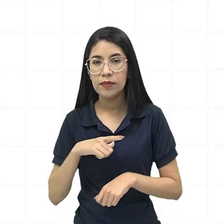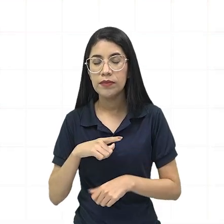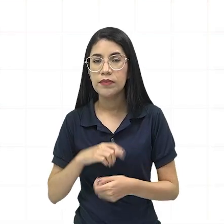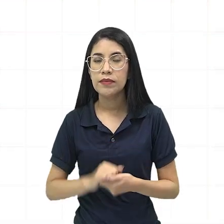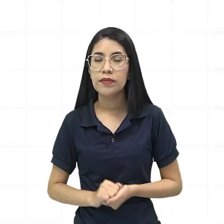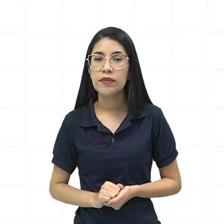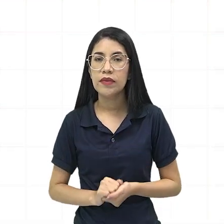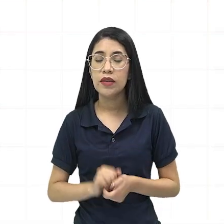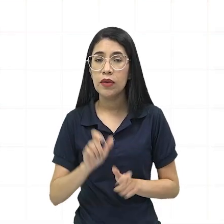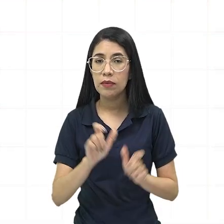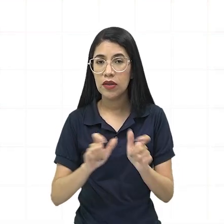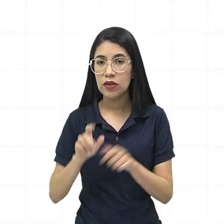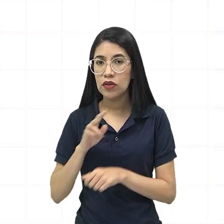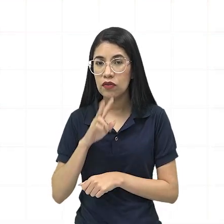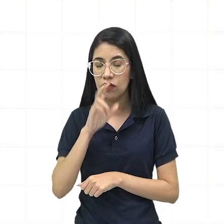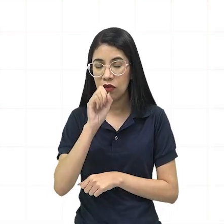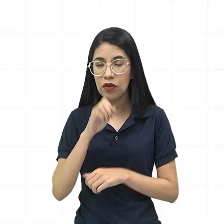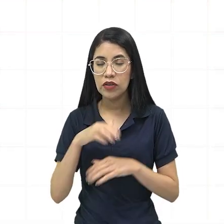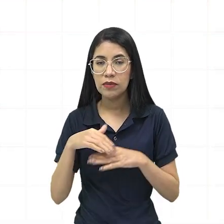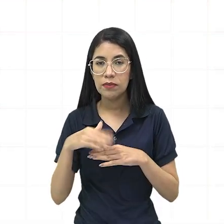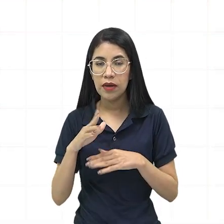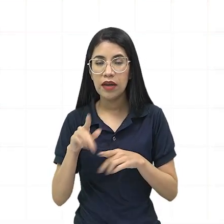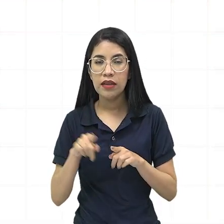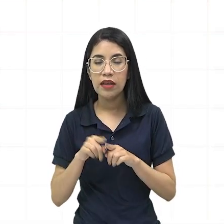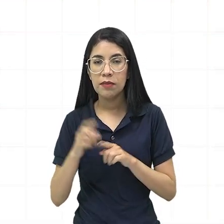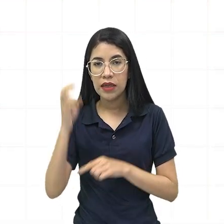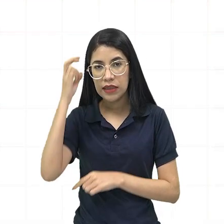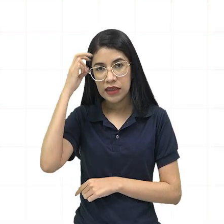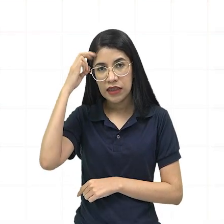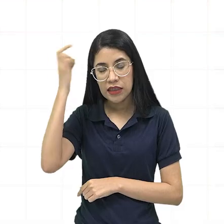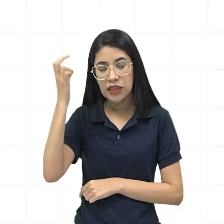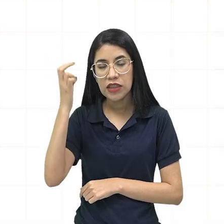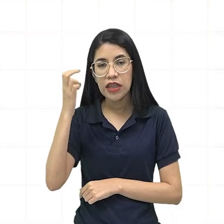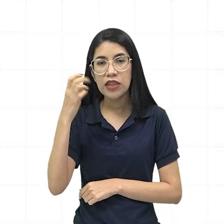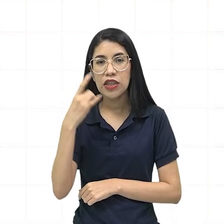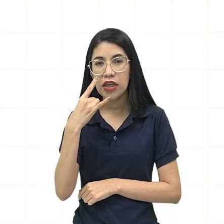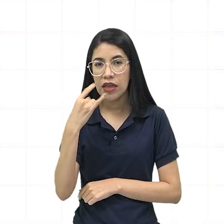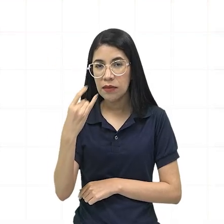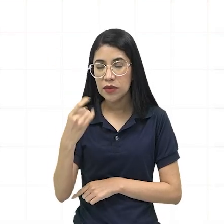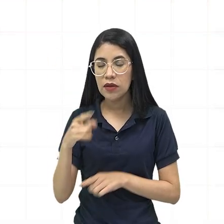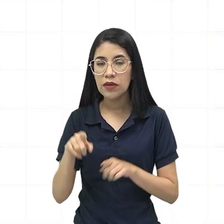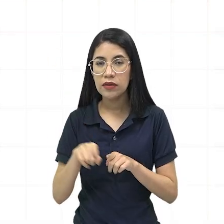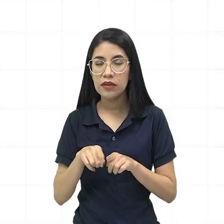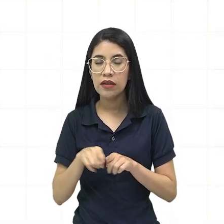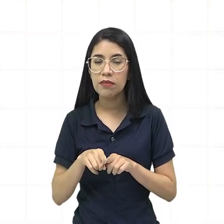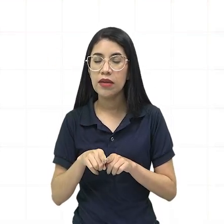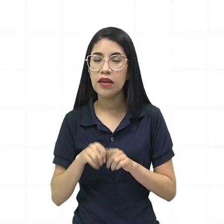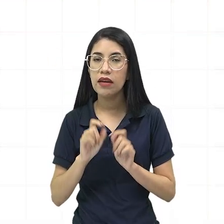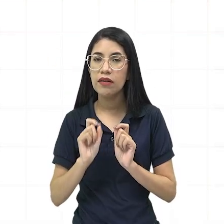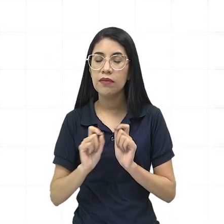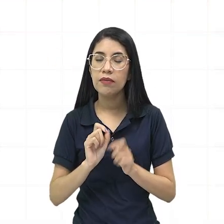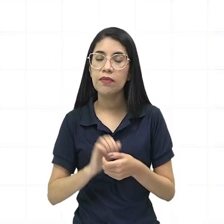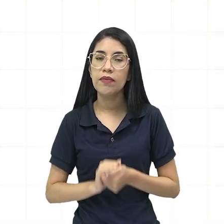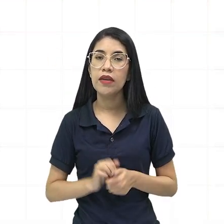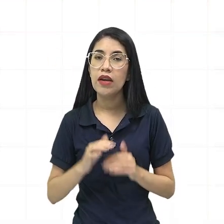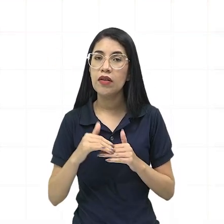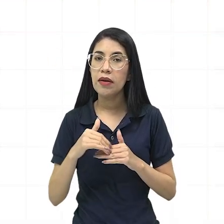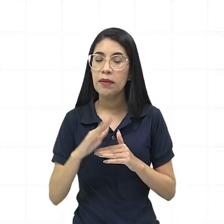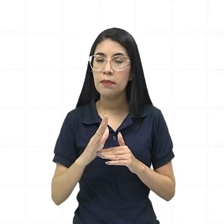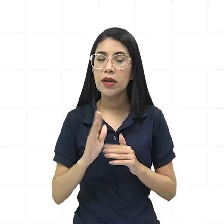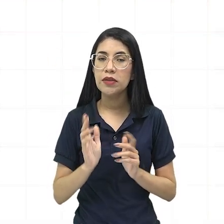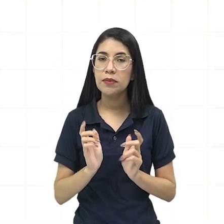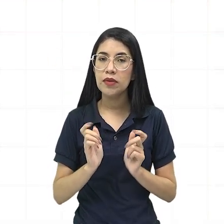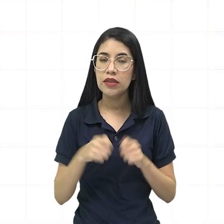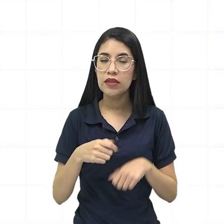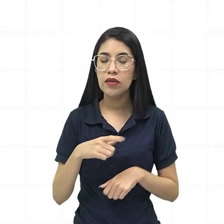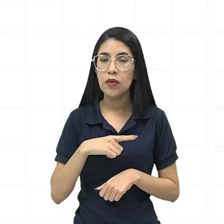mais fortes, inteligentes e ambiciosos eram considerados os mais propensos